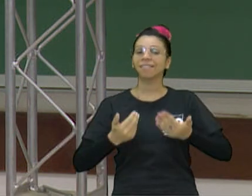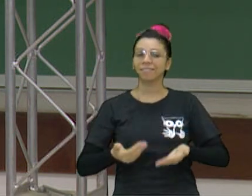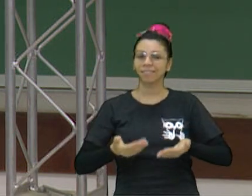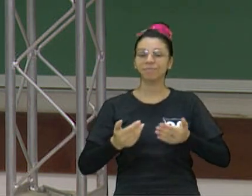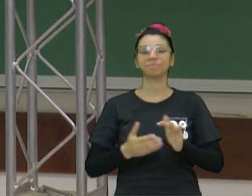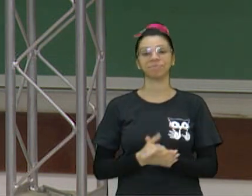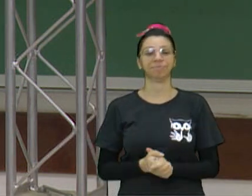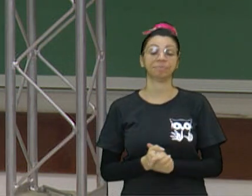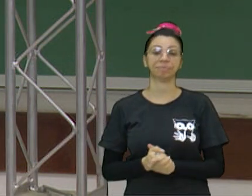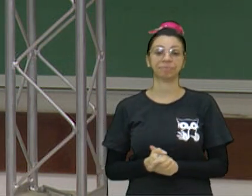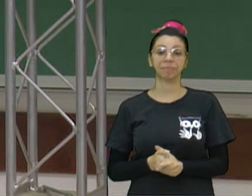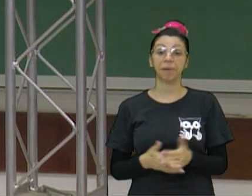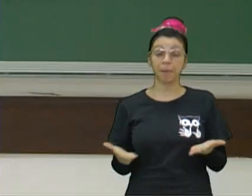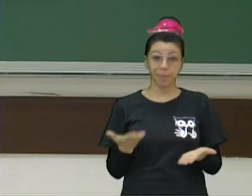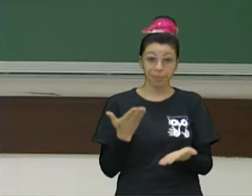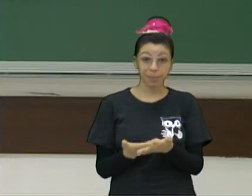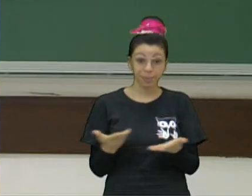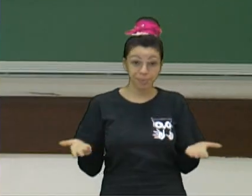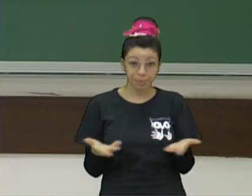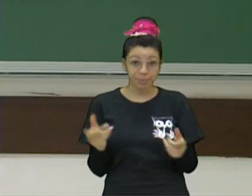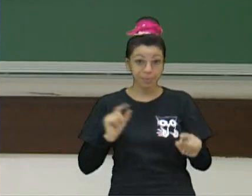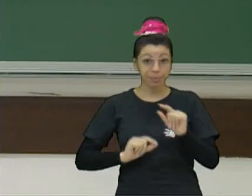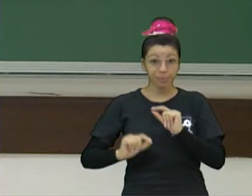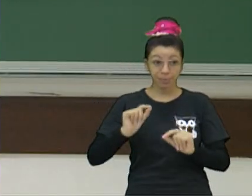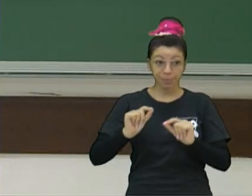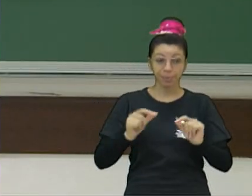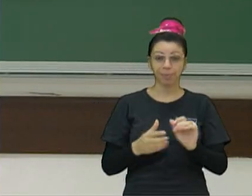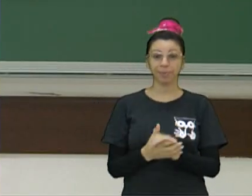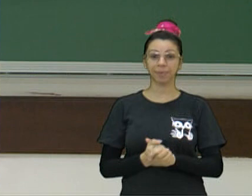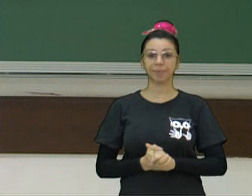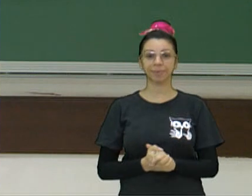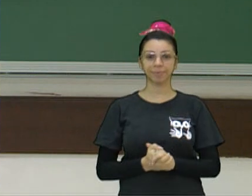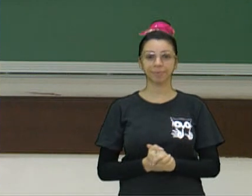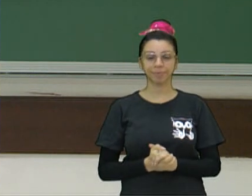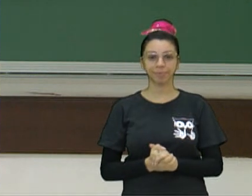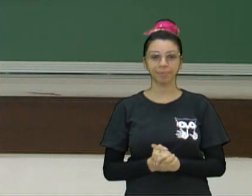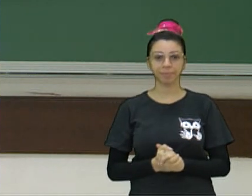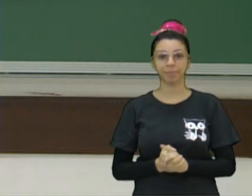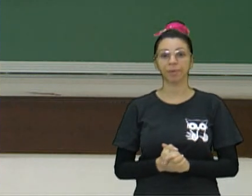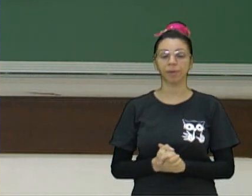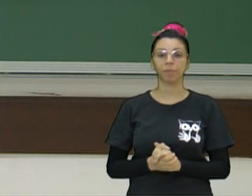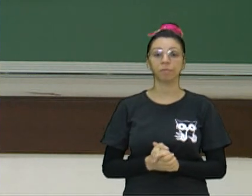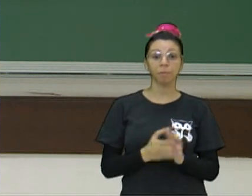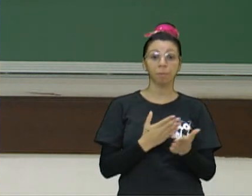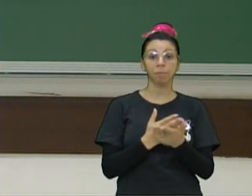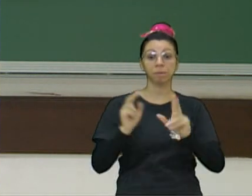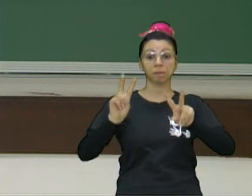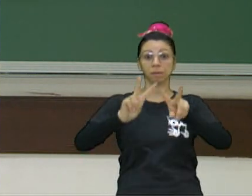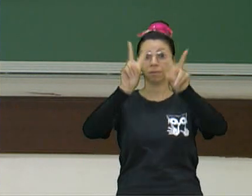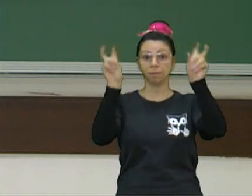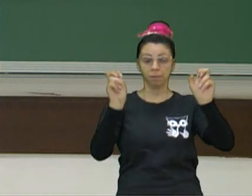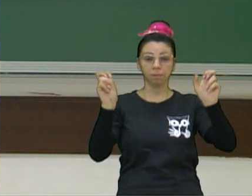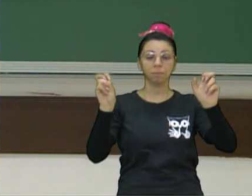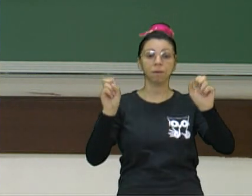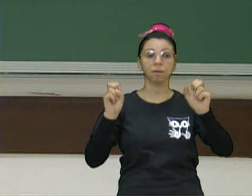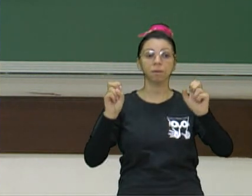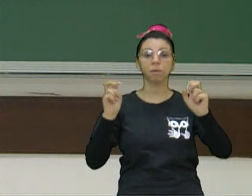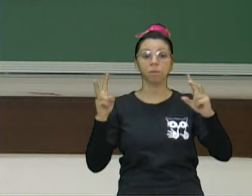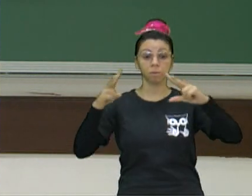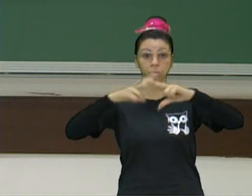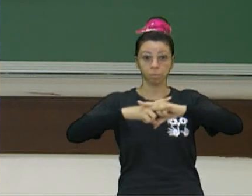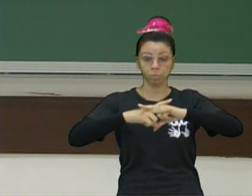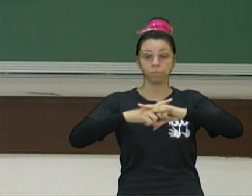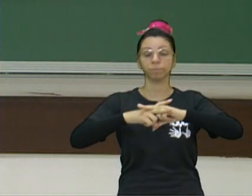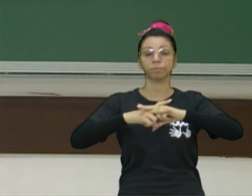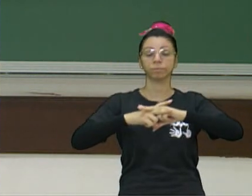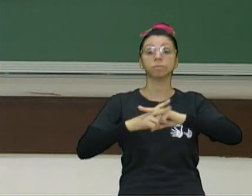Então, na aula de hoje, como eu já falei para vocês, estamos no contexto de lutas, né? Lutas estas disputadas dentro do